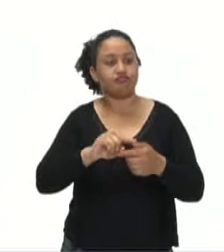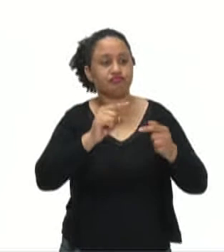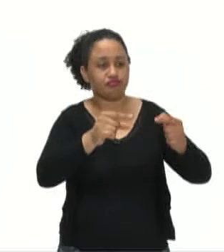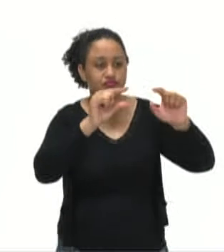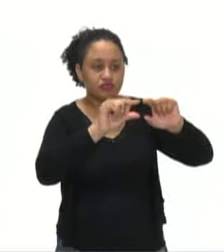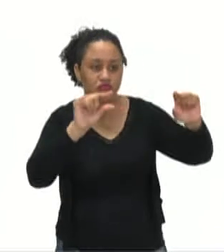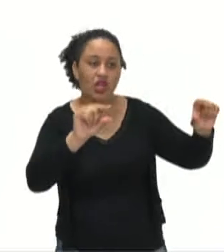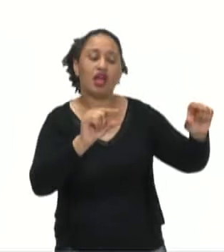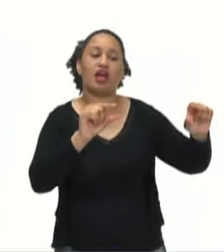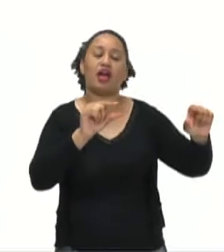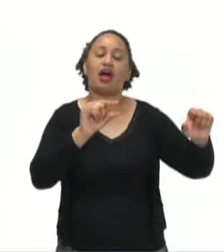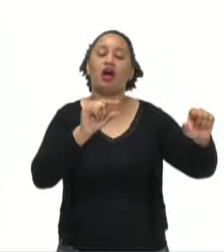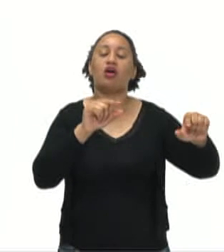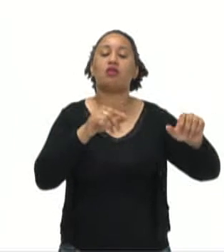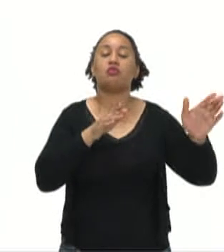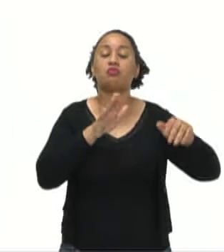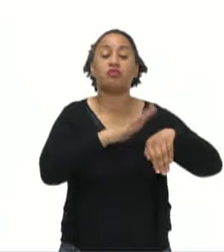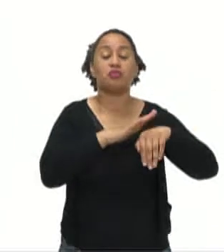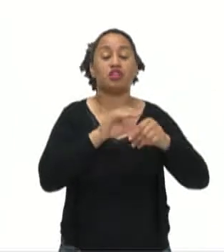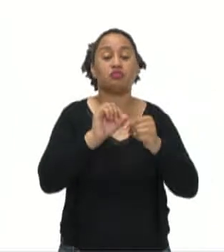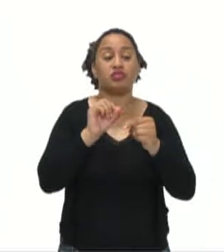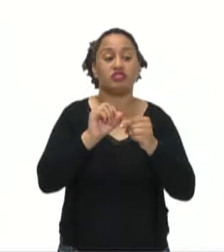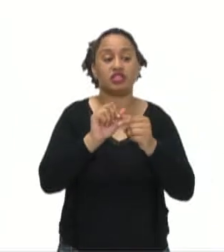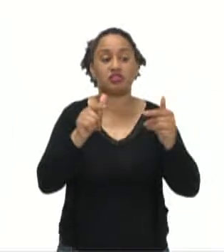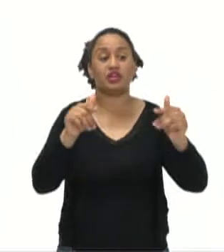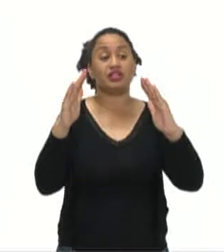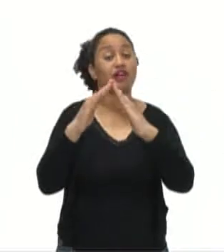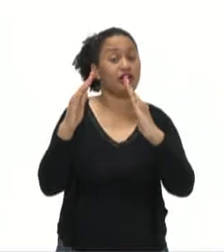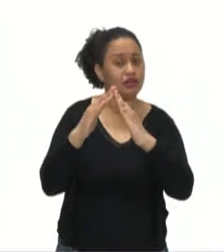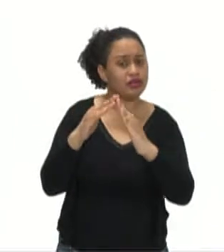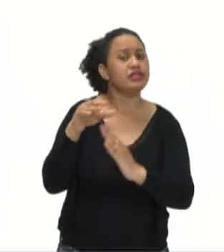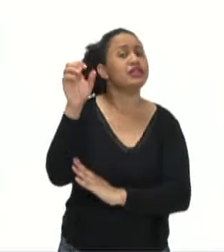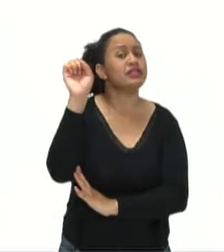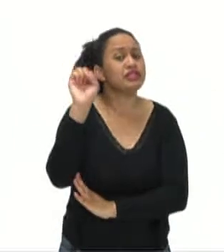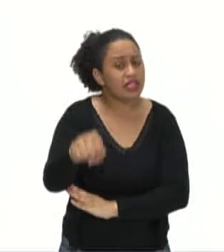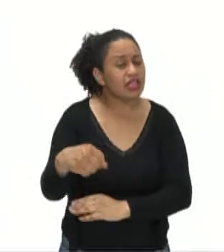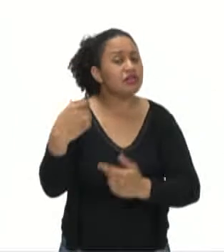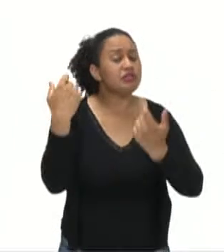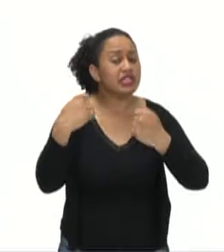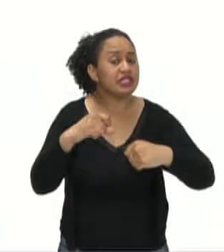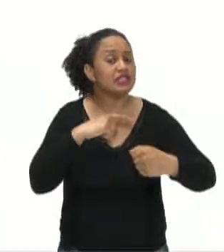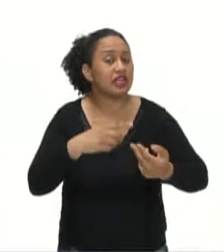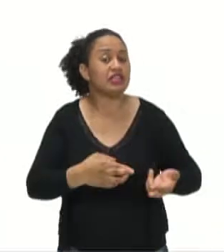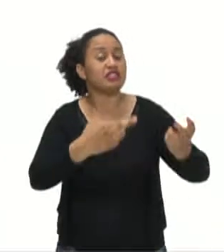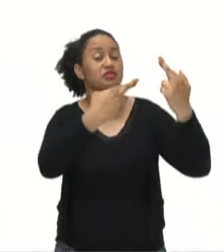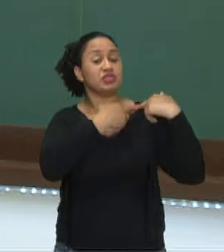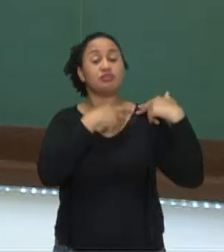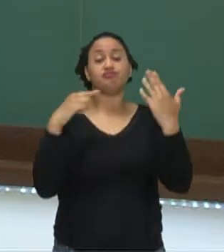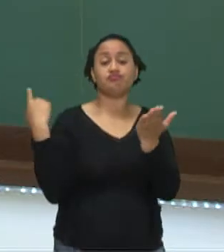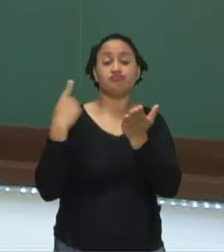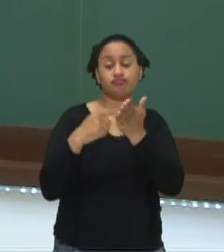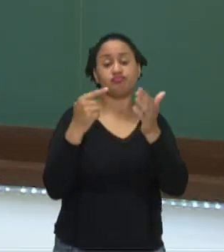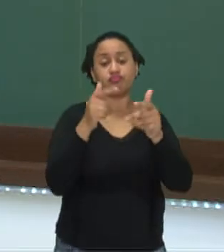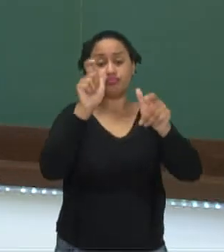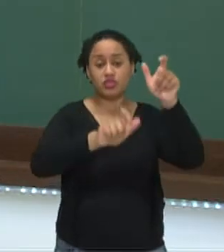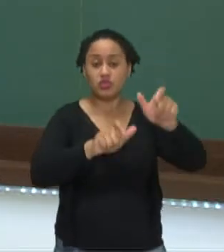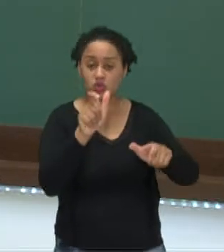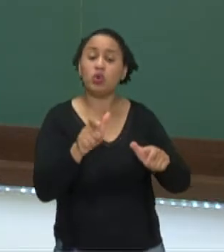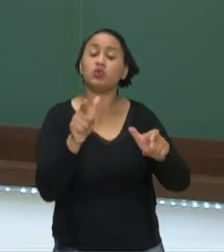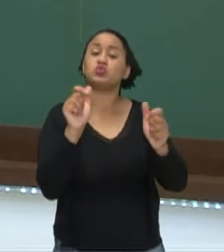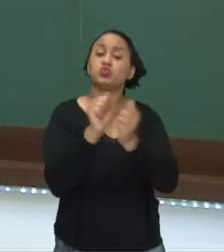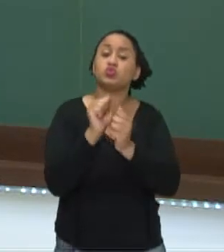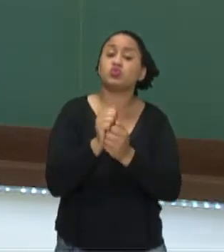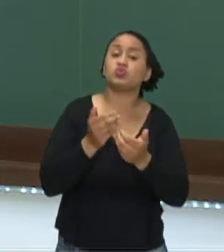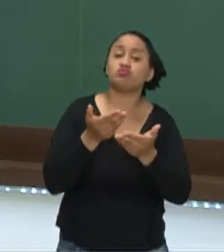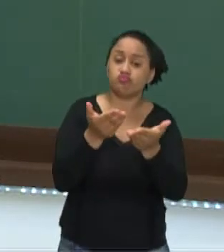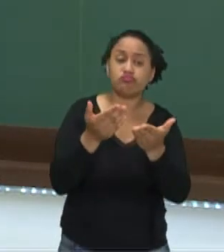às 9h30, aquele tempo para as tarefas domésticas. Sim, você deve ter responsabilidades e compromissos com as pessoas que estão